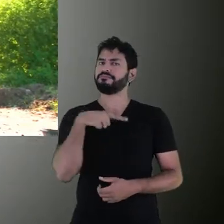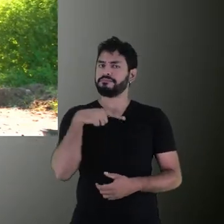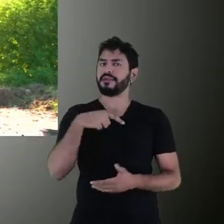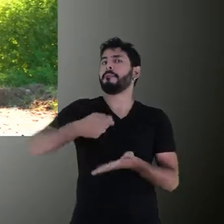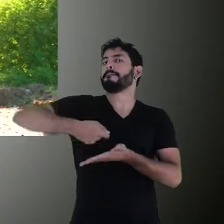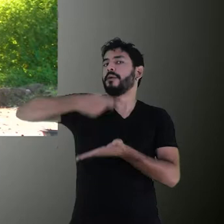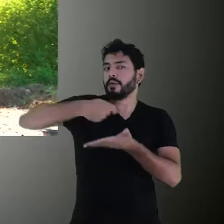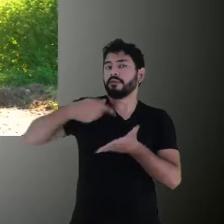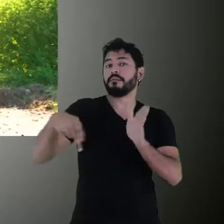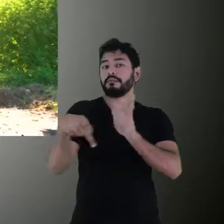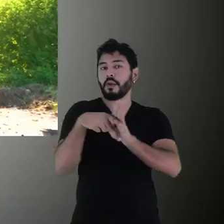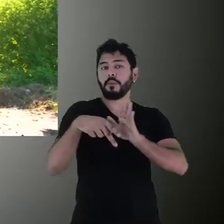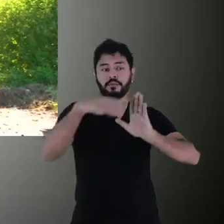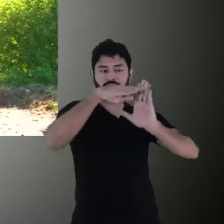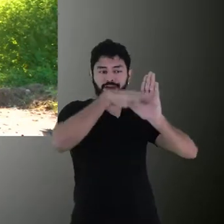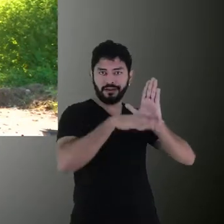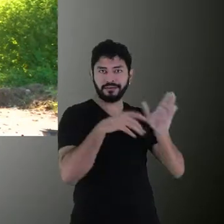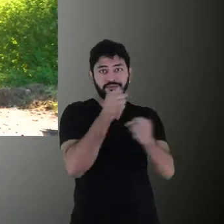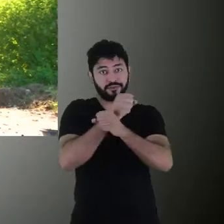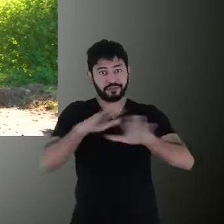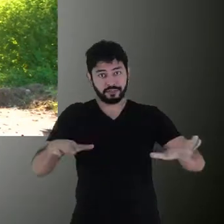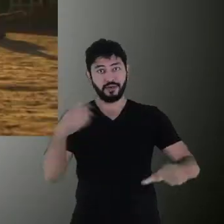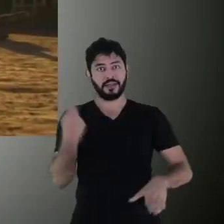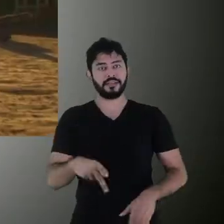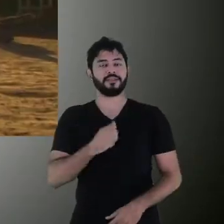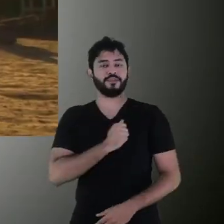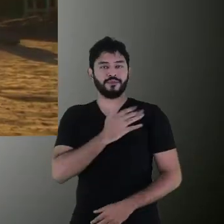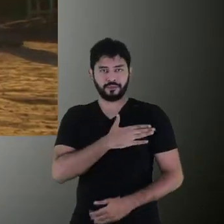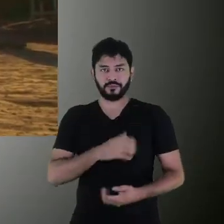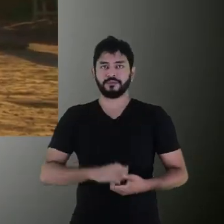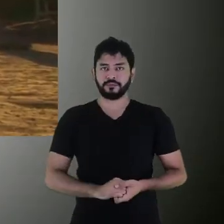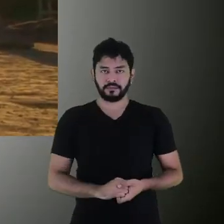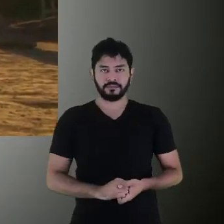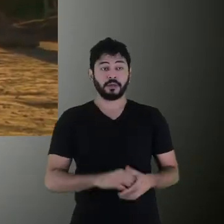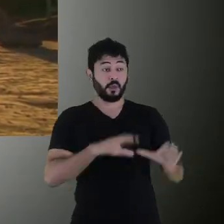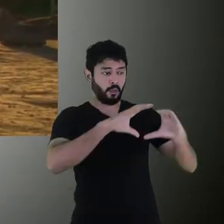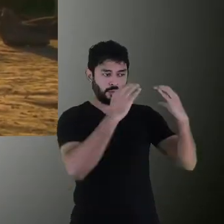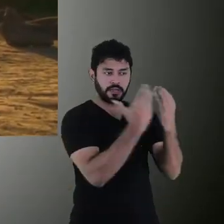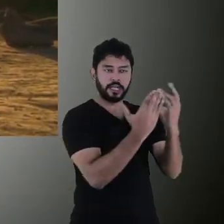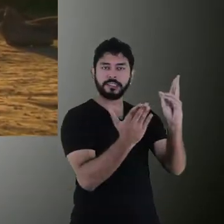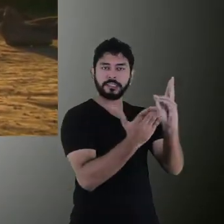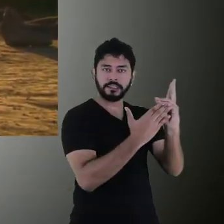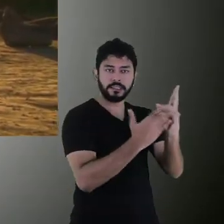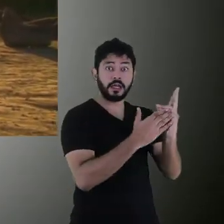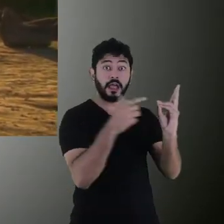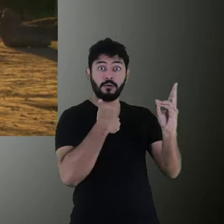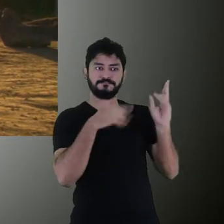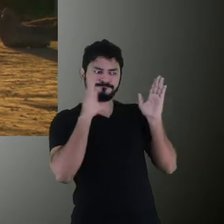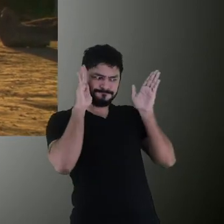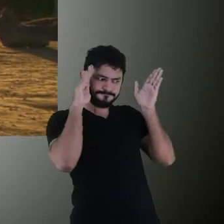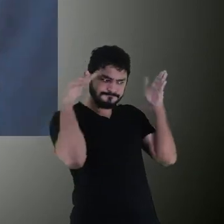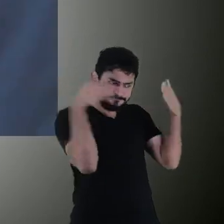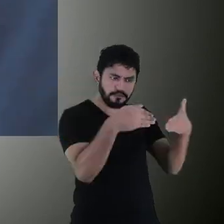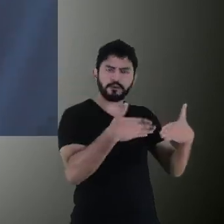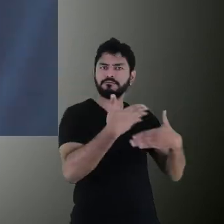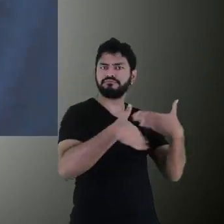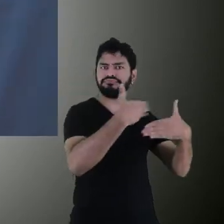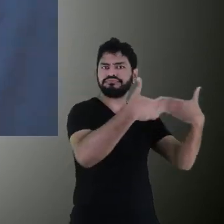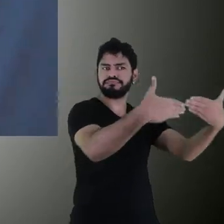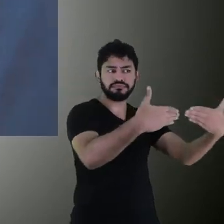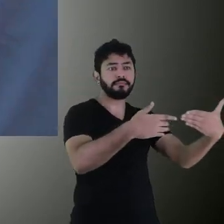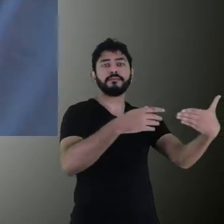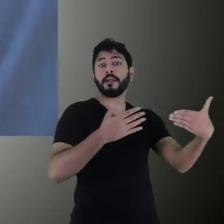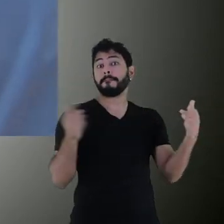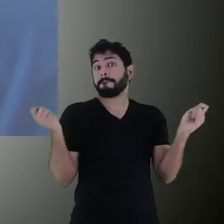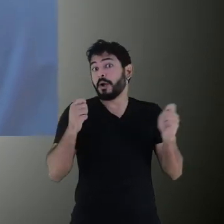do programa de extensão pelo próprio Instituto. Eu sempre tive essa preocupação de deixar algum tipo de contribuição para a